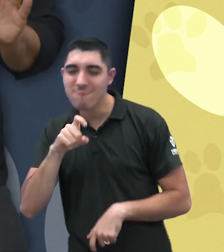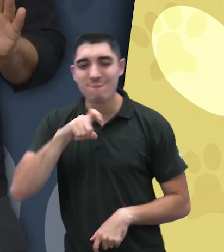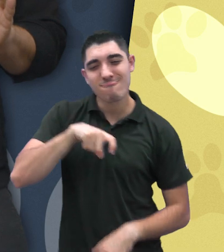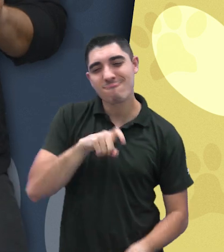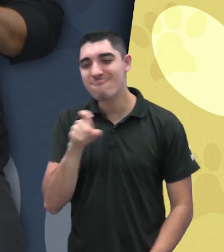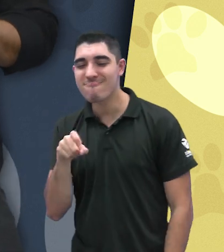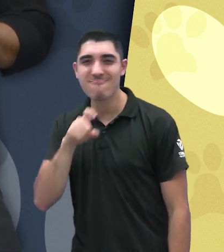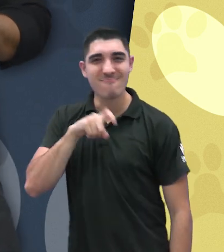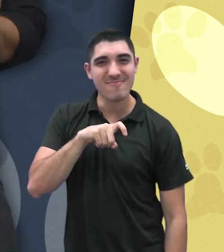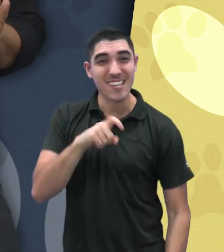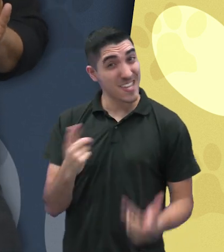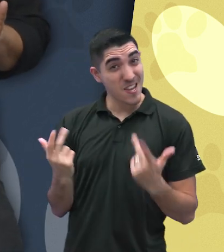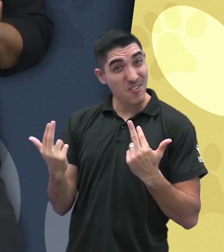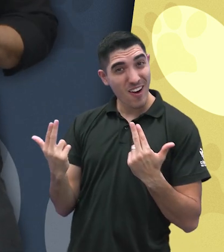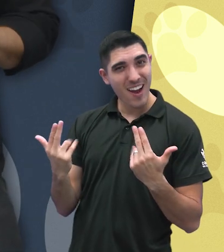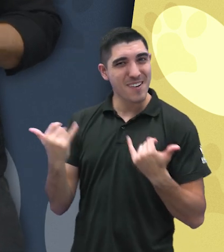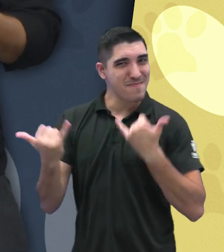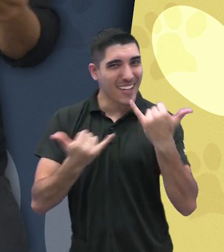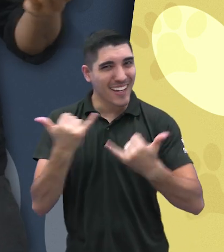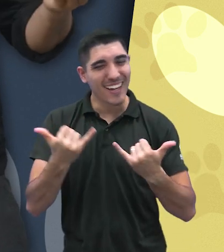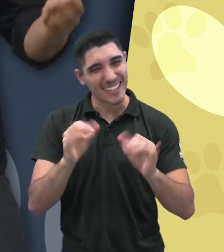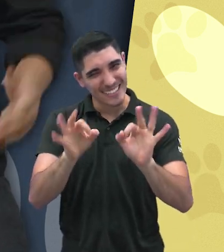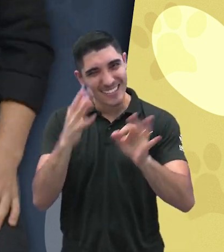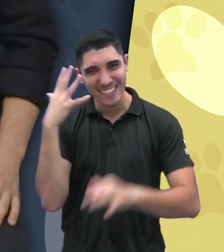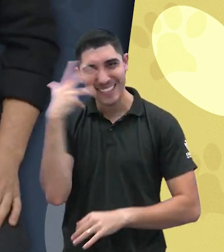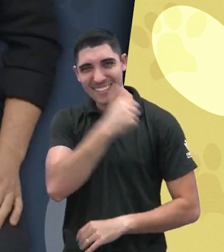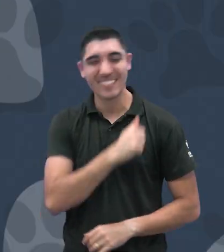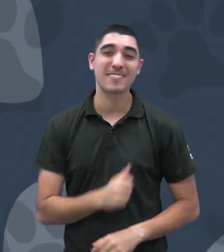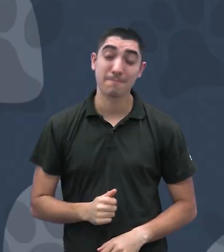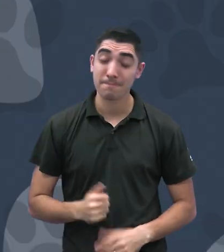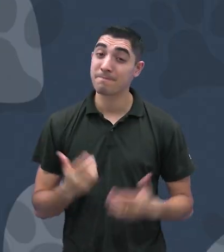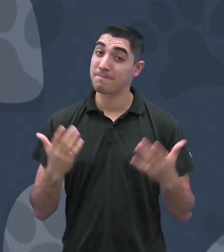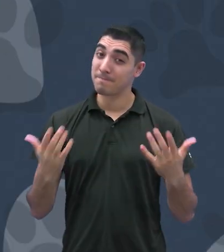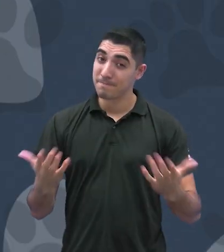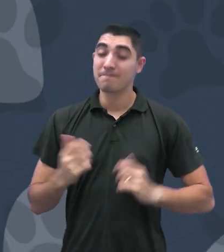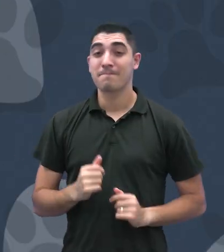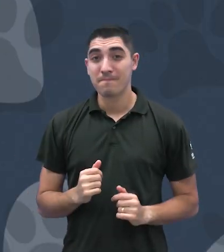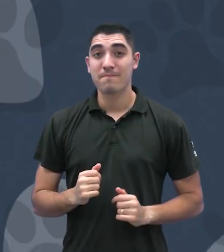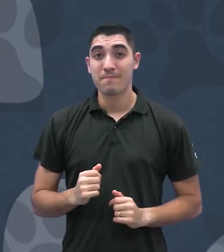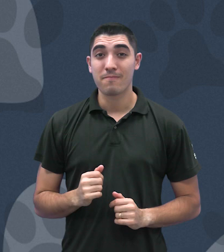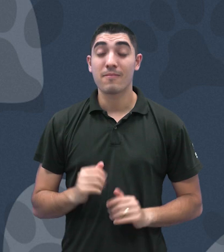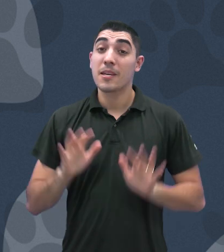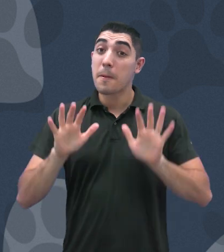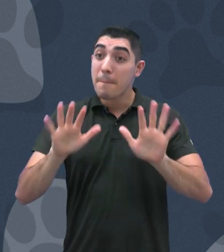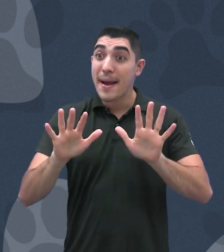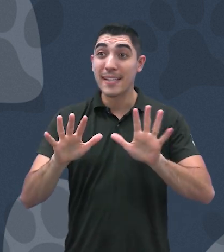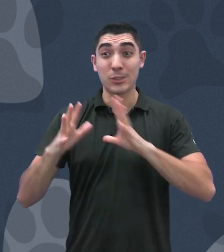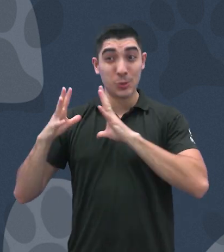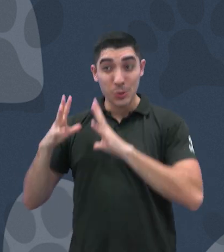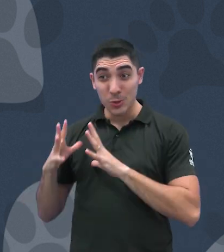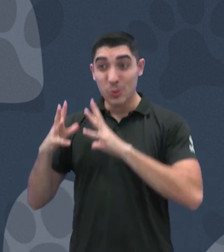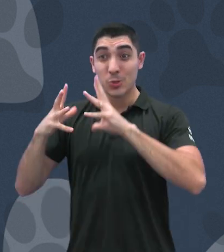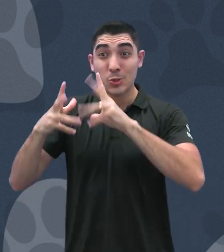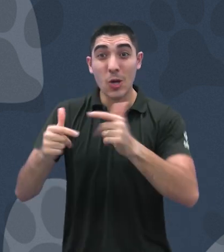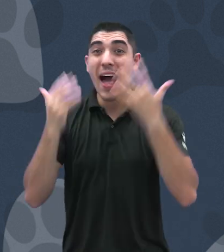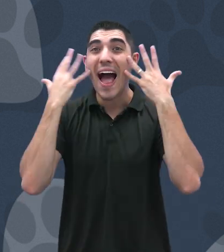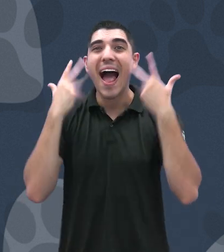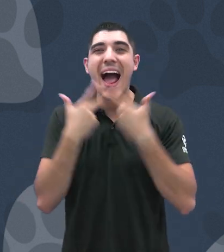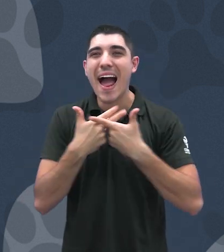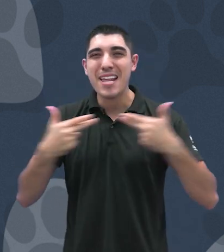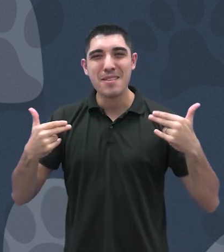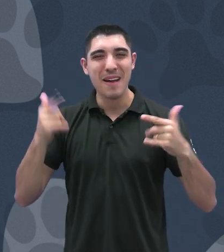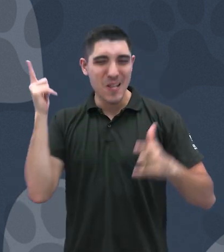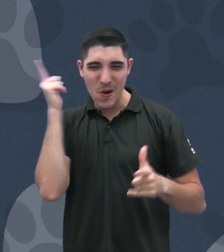acabar entrando na dança junto com ela. Muito linda. Ai, quem dera, né? Quem dera todos os bichos